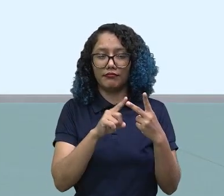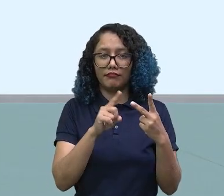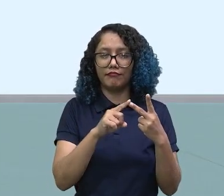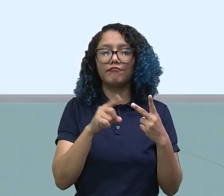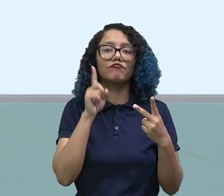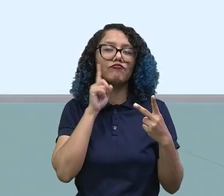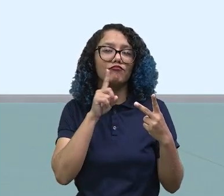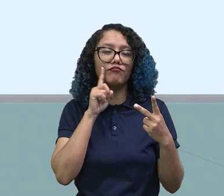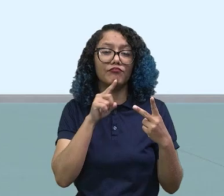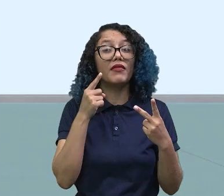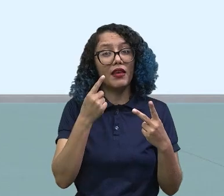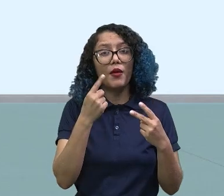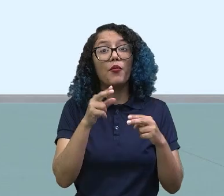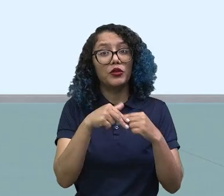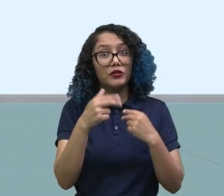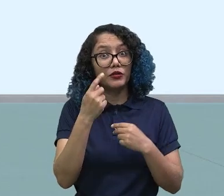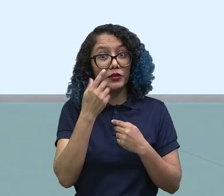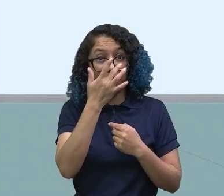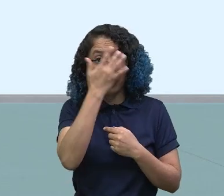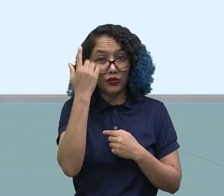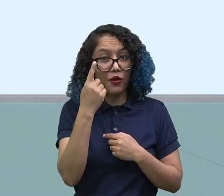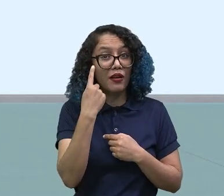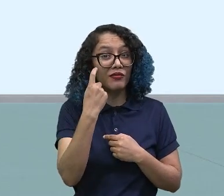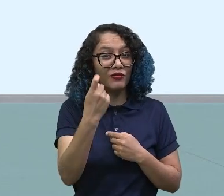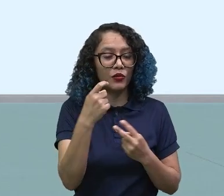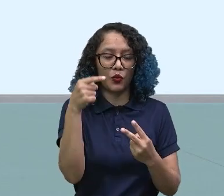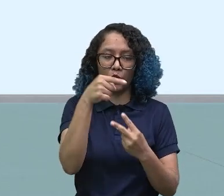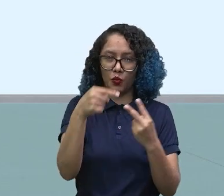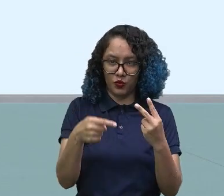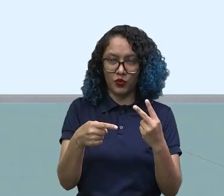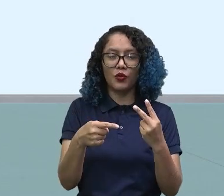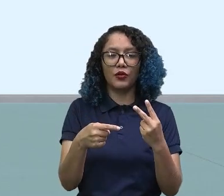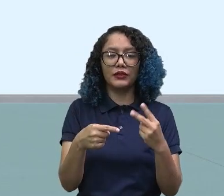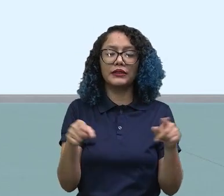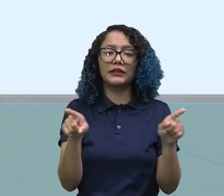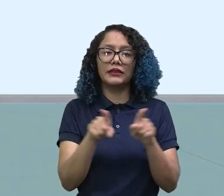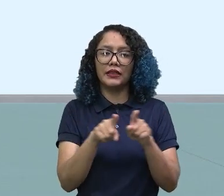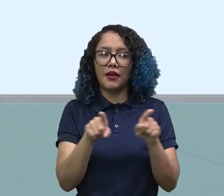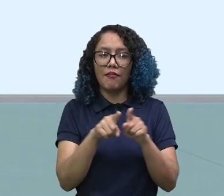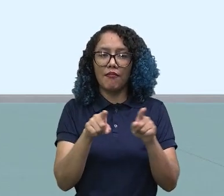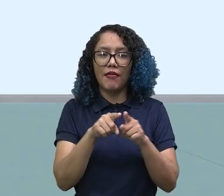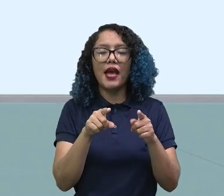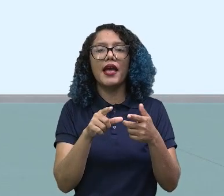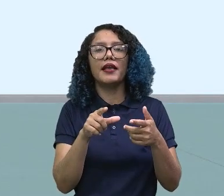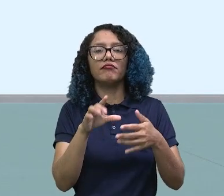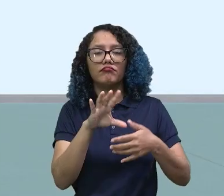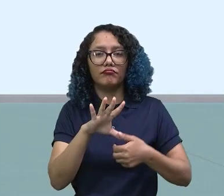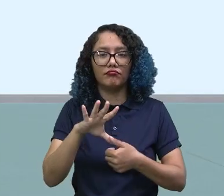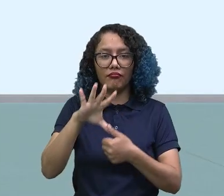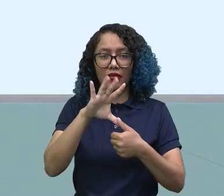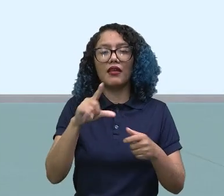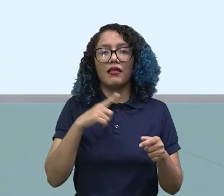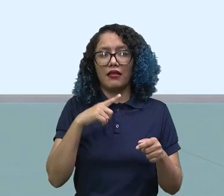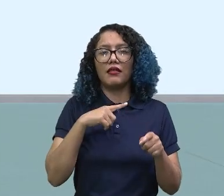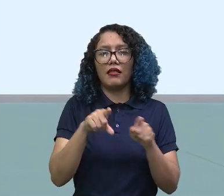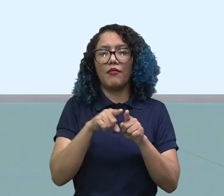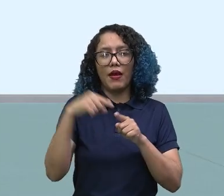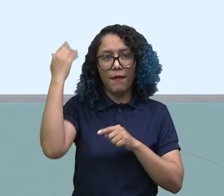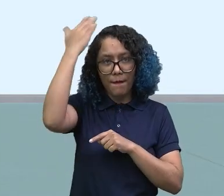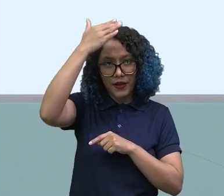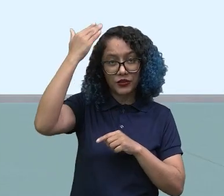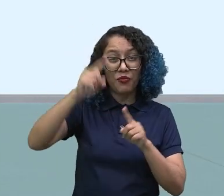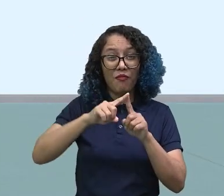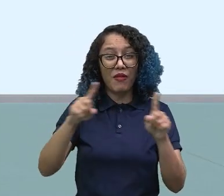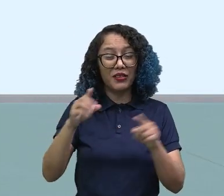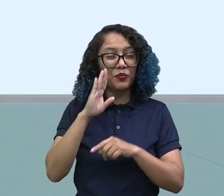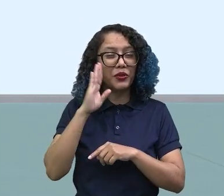muito a atenção, né? Tanto os Estados Unidos quanto o Canadá. A América do Norte também acaba sendo formada pelo México, mas quem chama